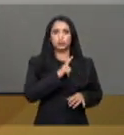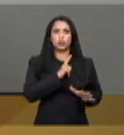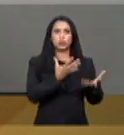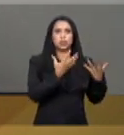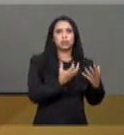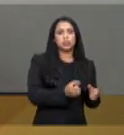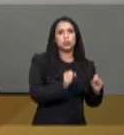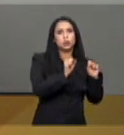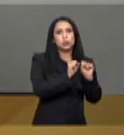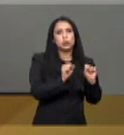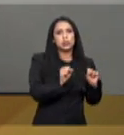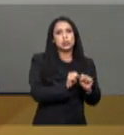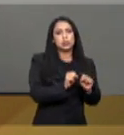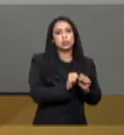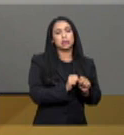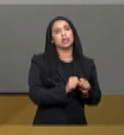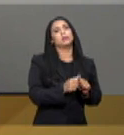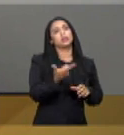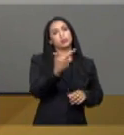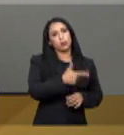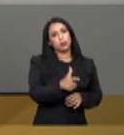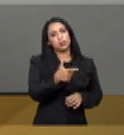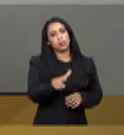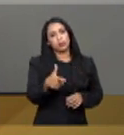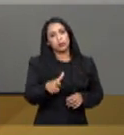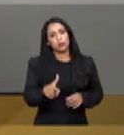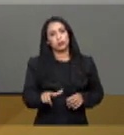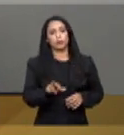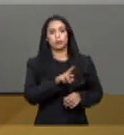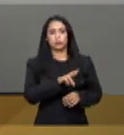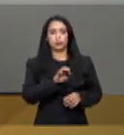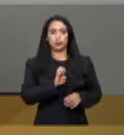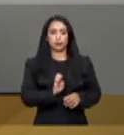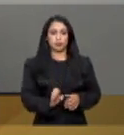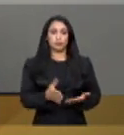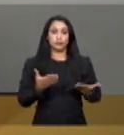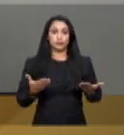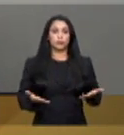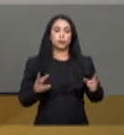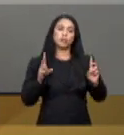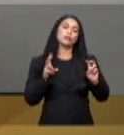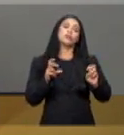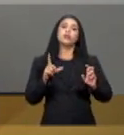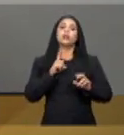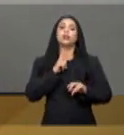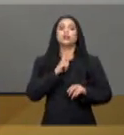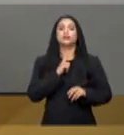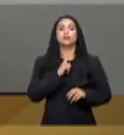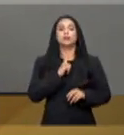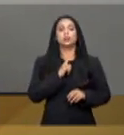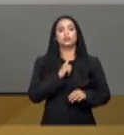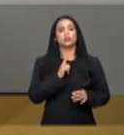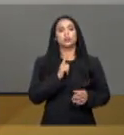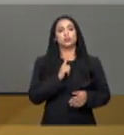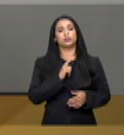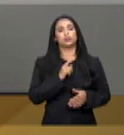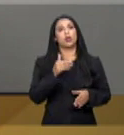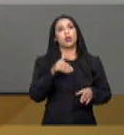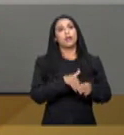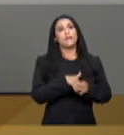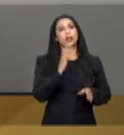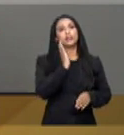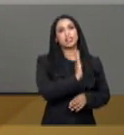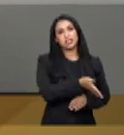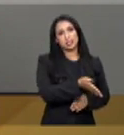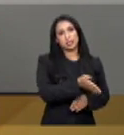a sistemática de recursos repetitivos. Essa questão foi abordada em alguns dos votos vencidos, por exemplo,